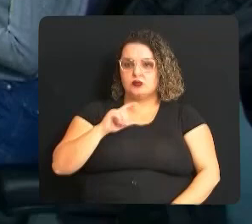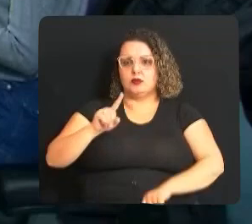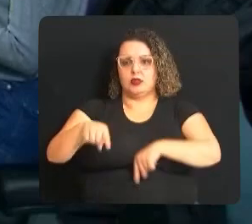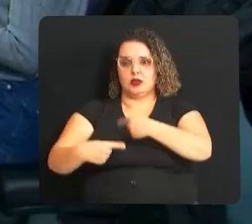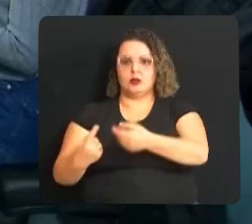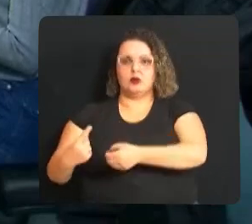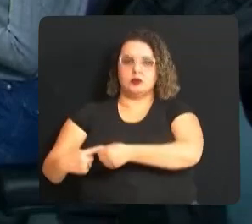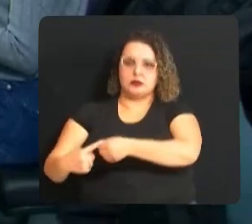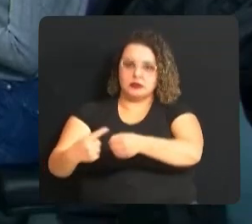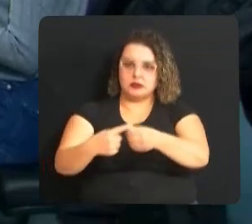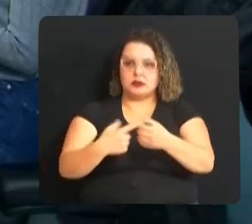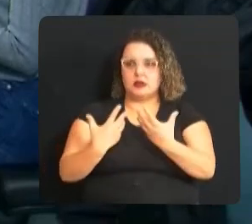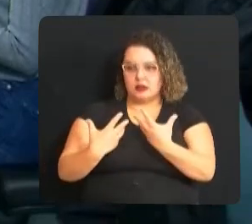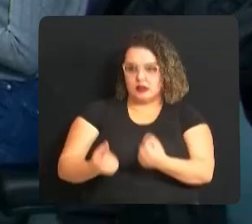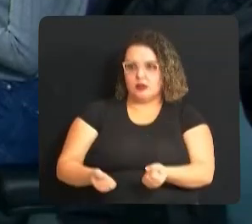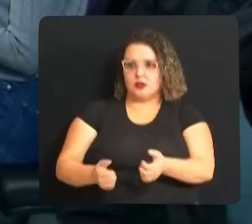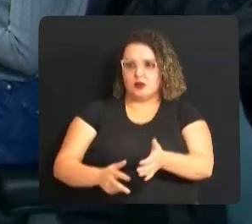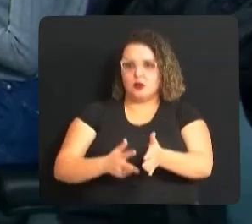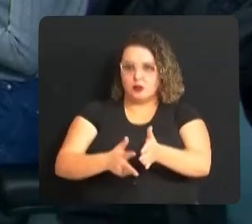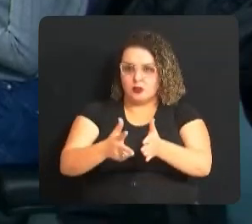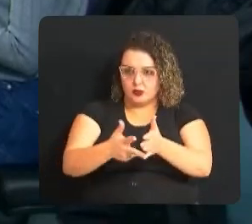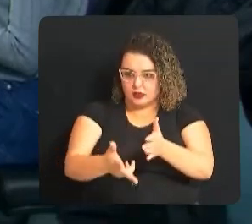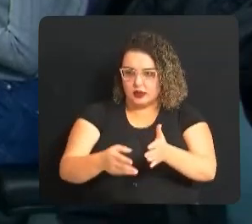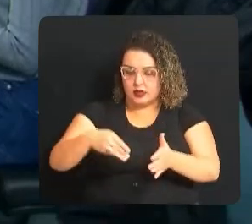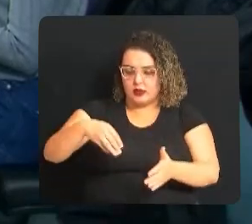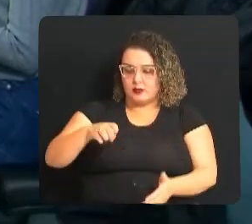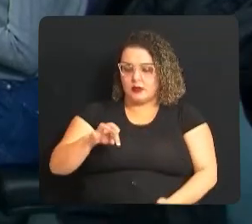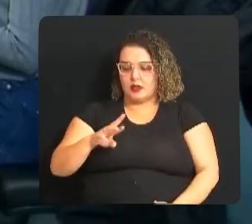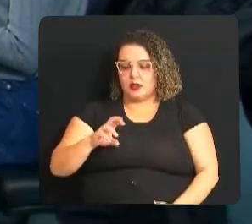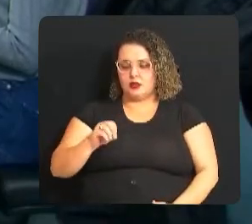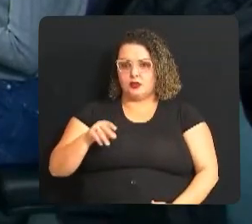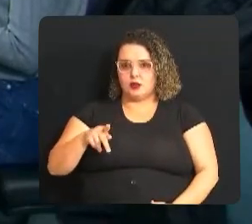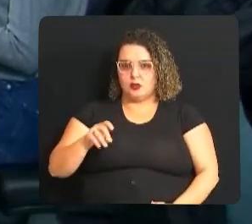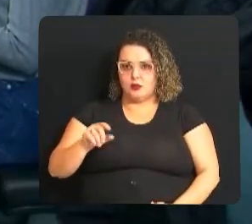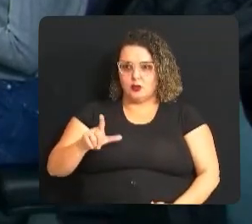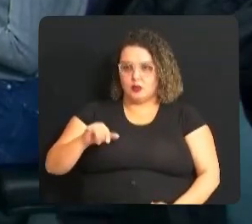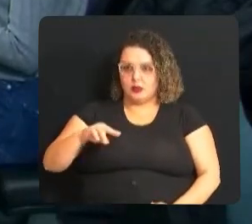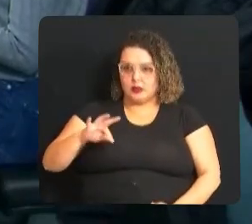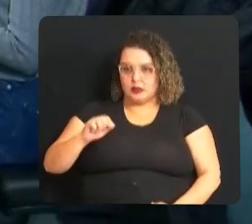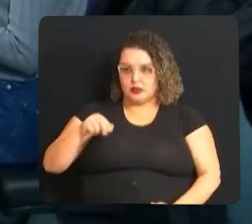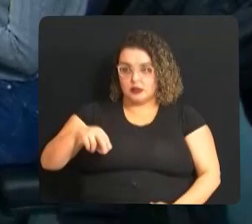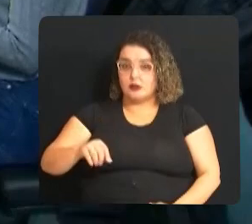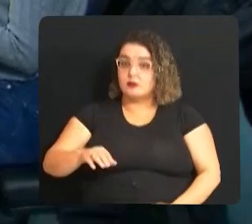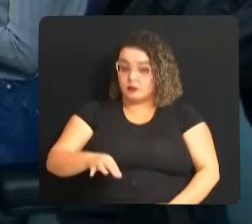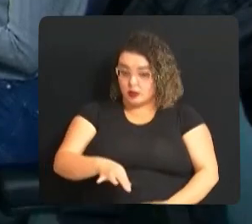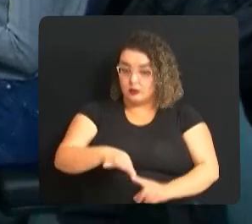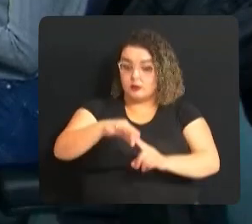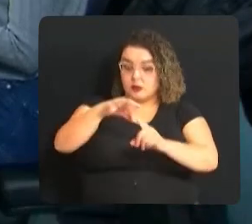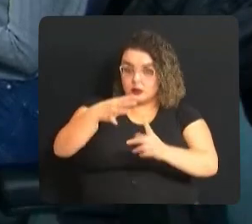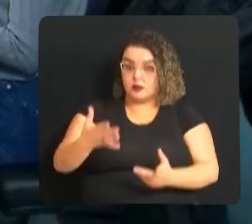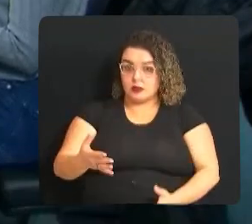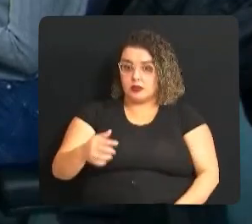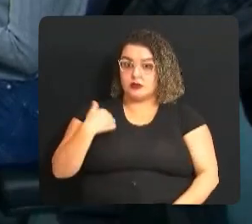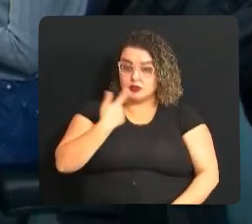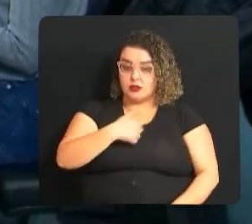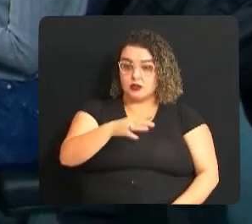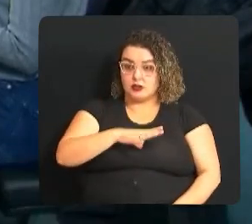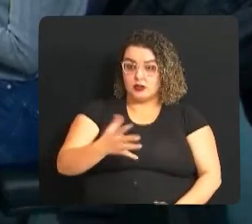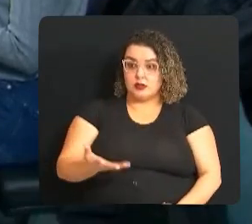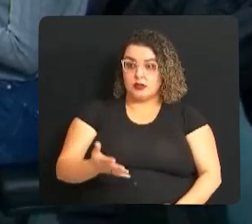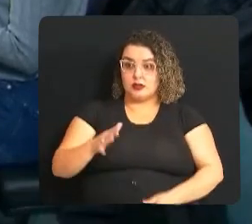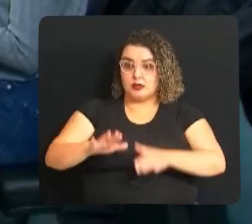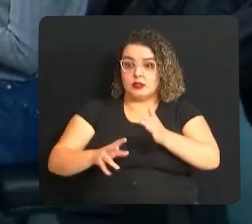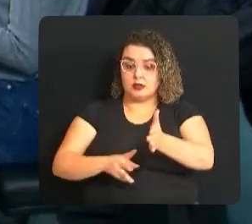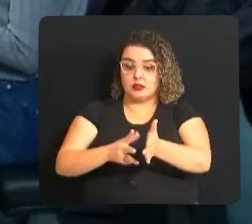seu movimento para que incorpore outros municípios. O trem metropolitano continua sendo uma prioridade da nossa cidade e talvez